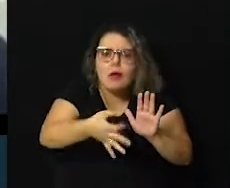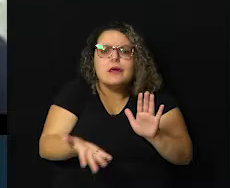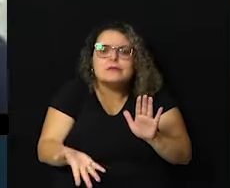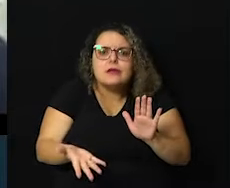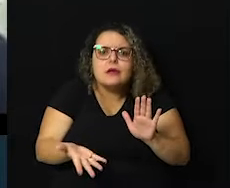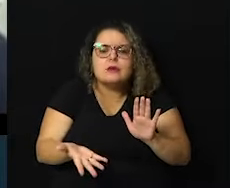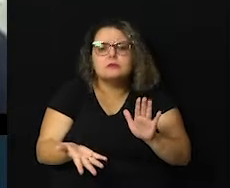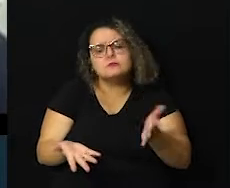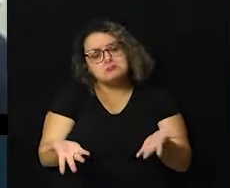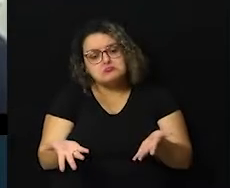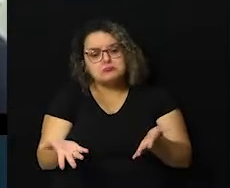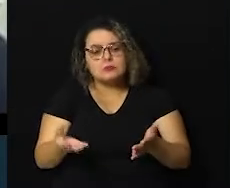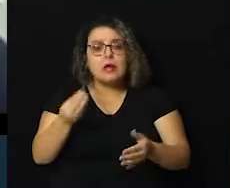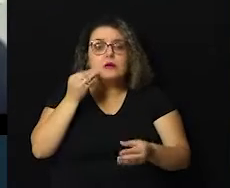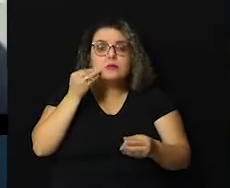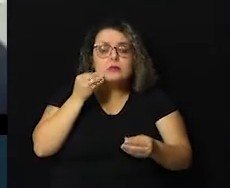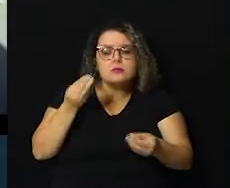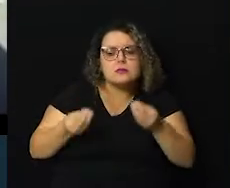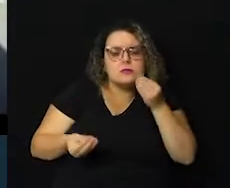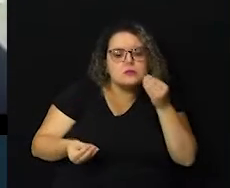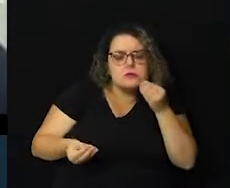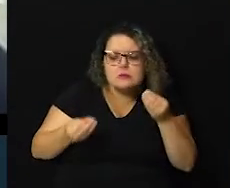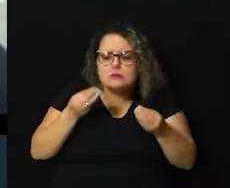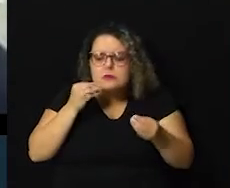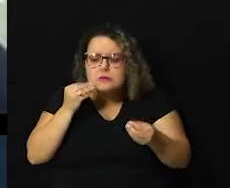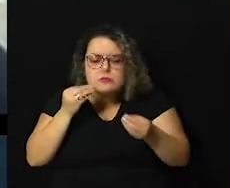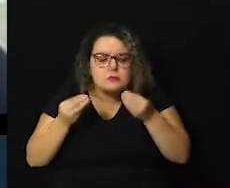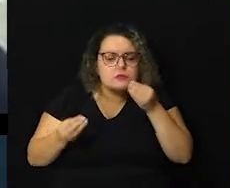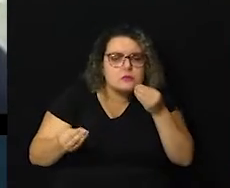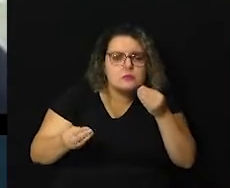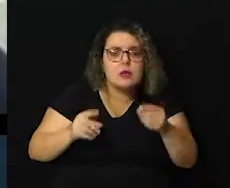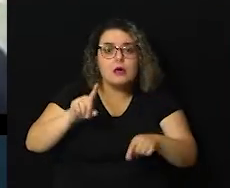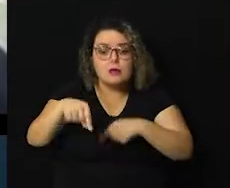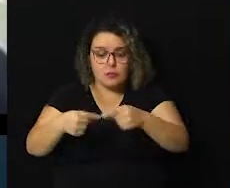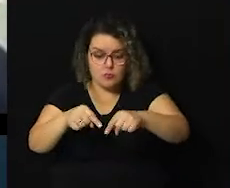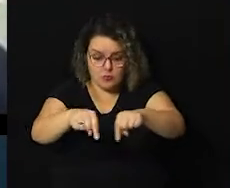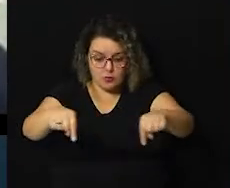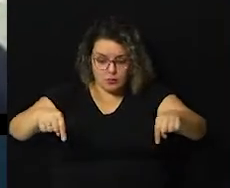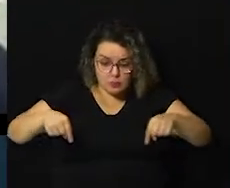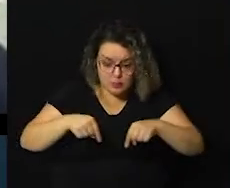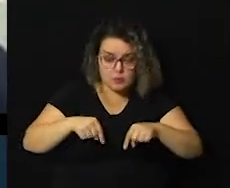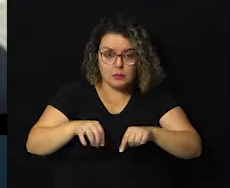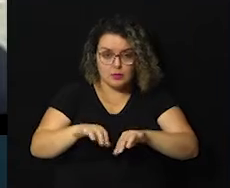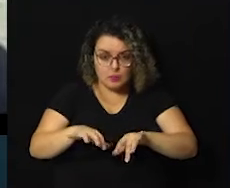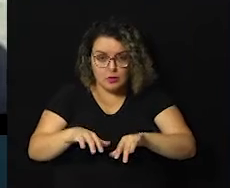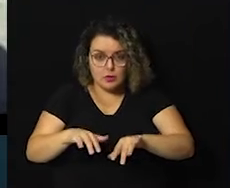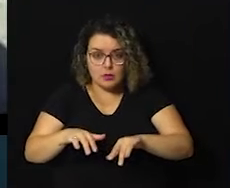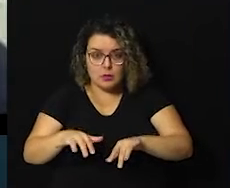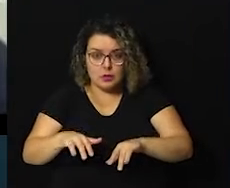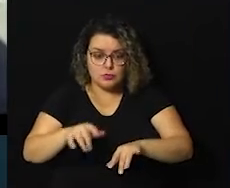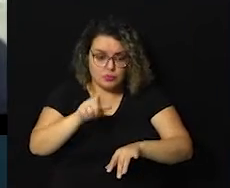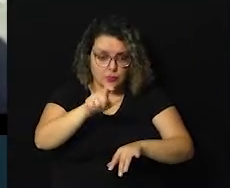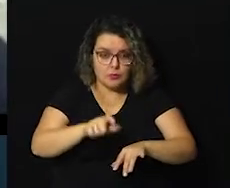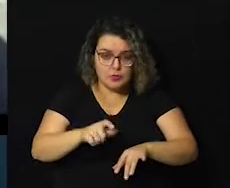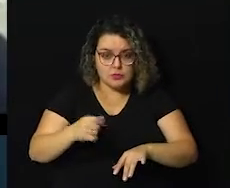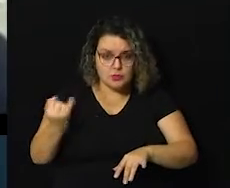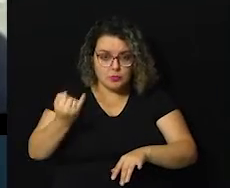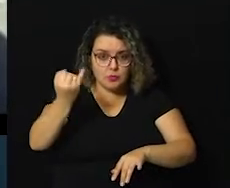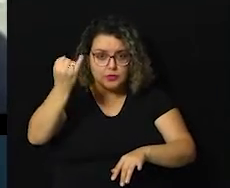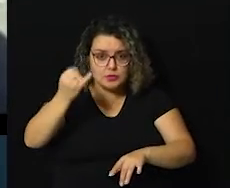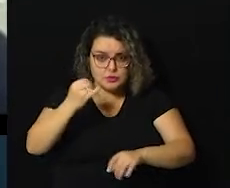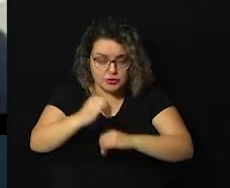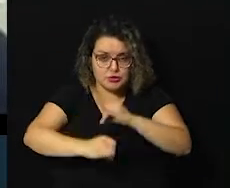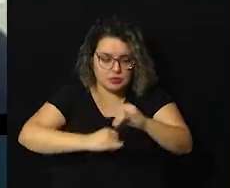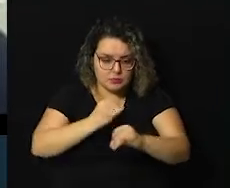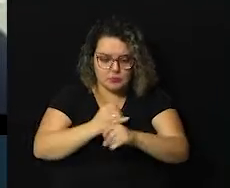funcionava E aí a gente foi eu fui testando testando aí foi teve uma outra sala que ele fez Oi e a gente